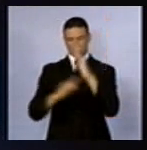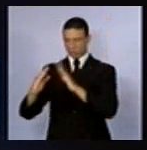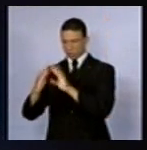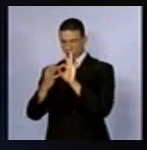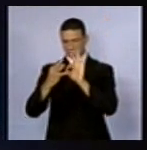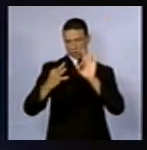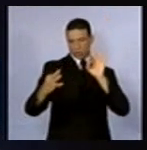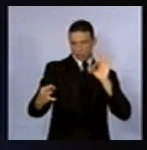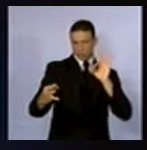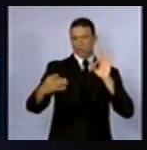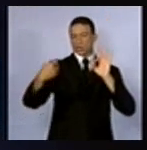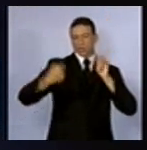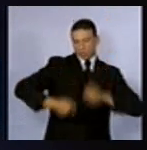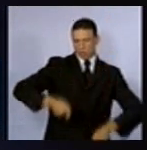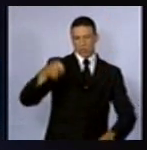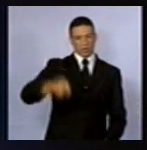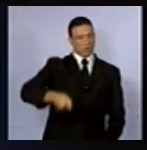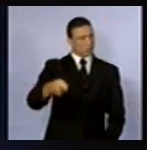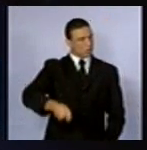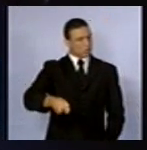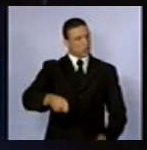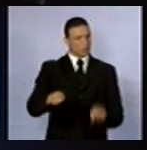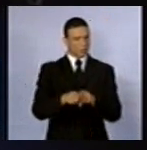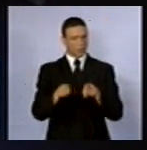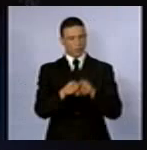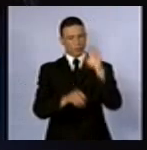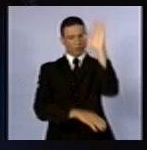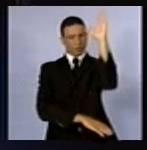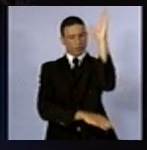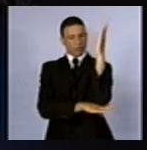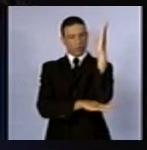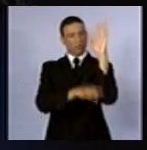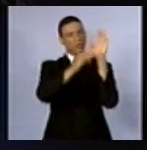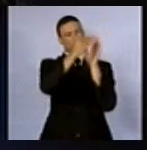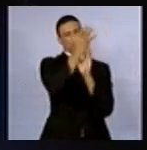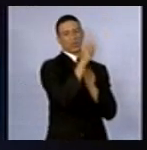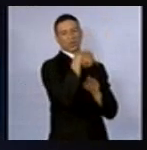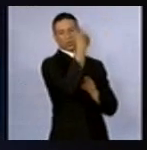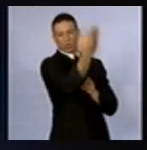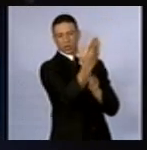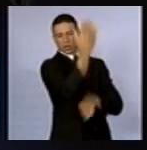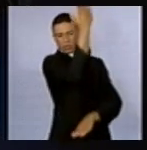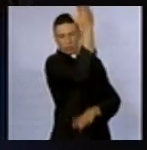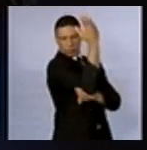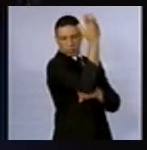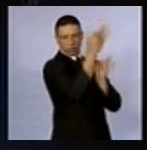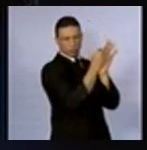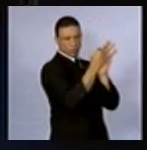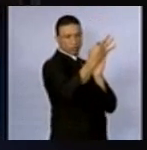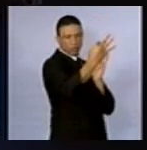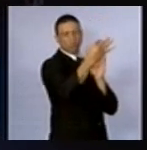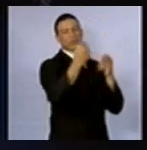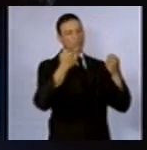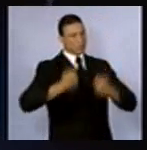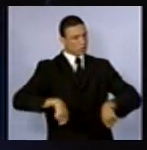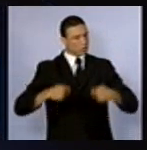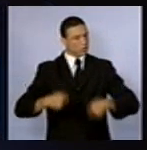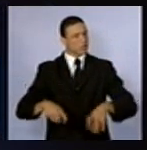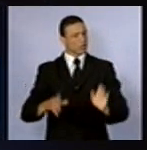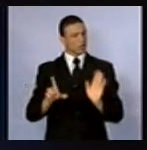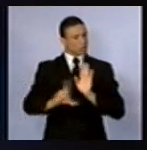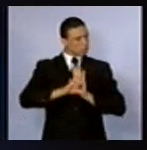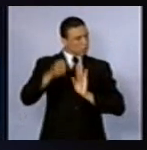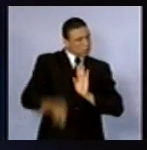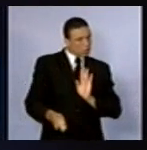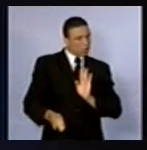Menor da da da residência e as linhas de transmissão uma distância maior como o sidner explicou a linha de transmissão ela é